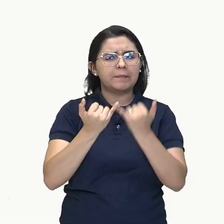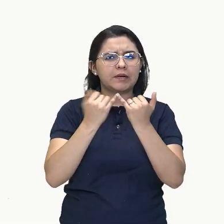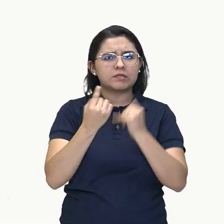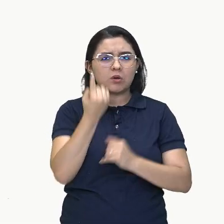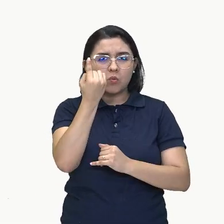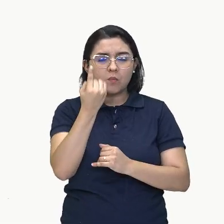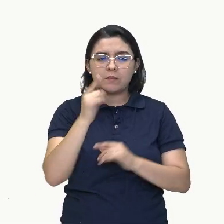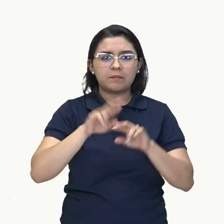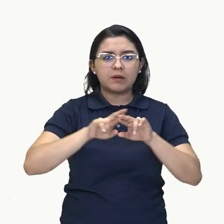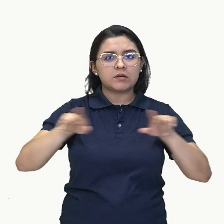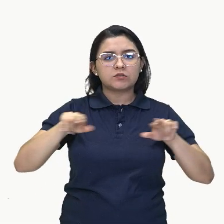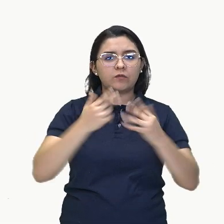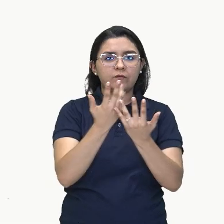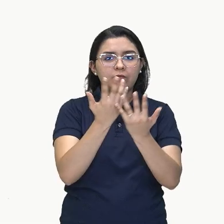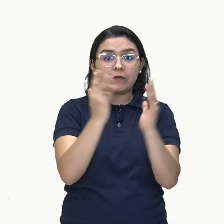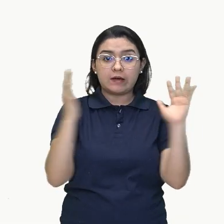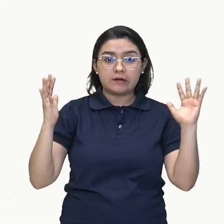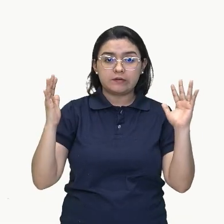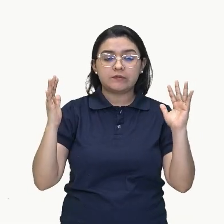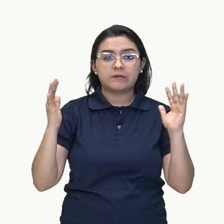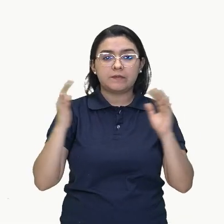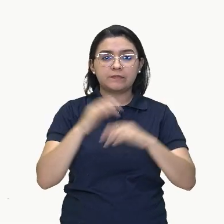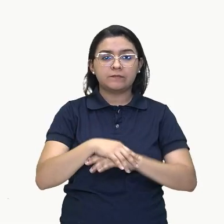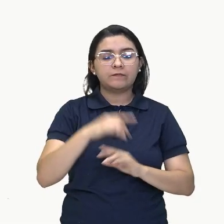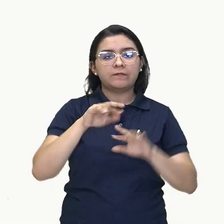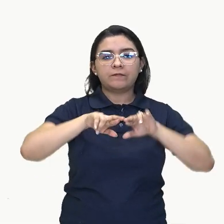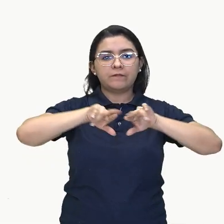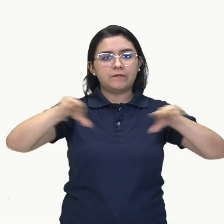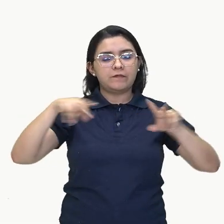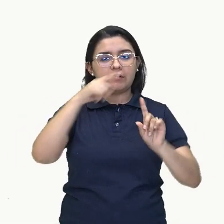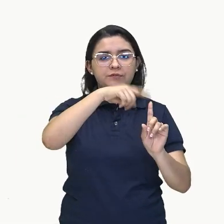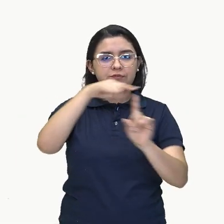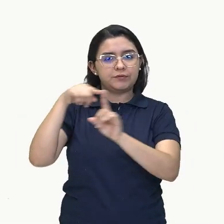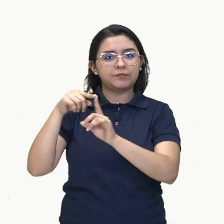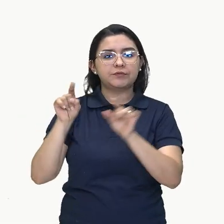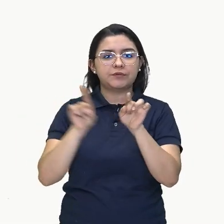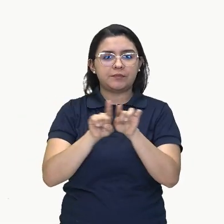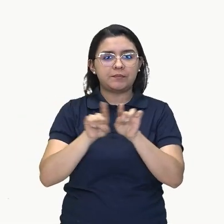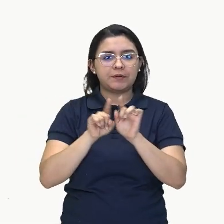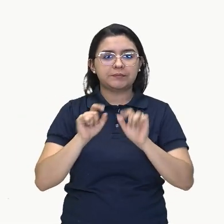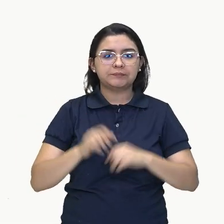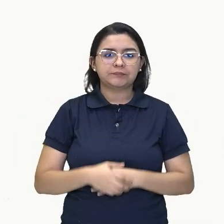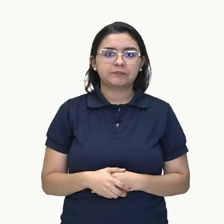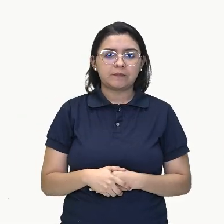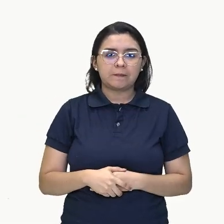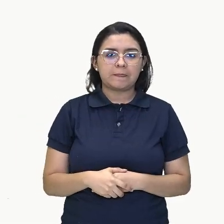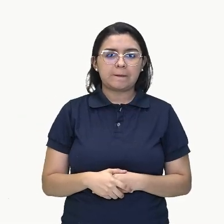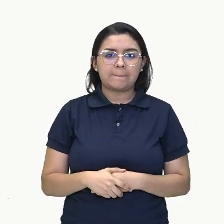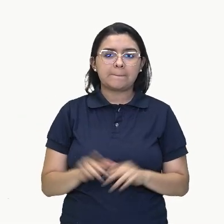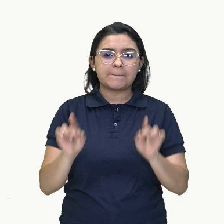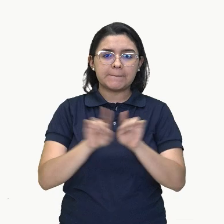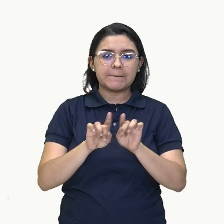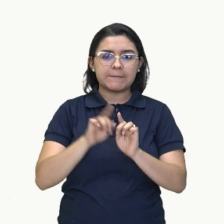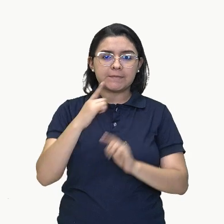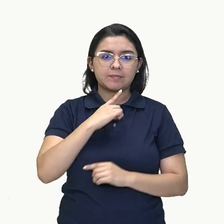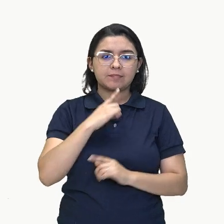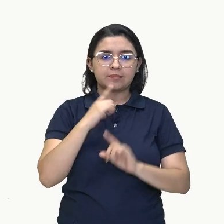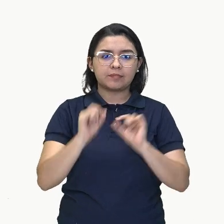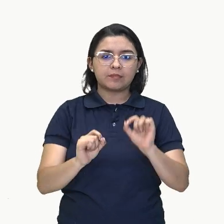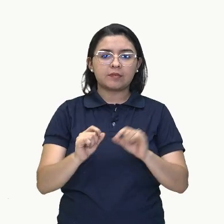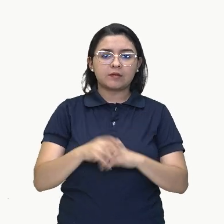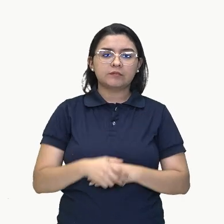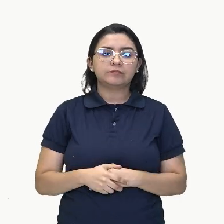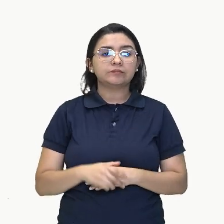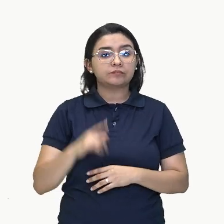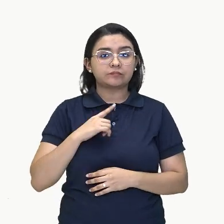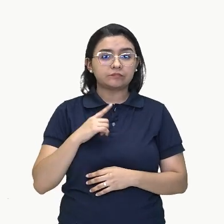são ali milhões de espécies presentes nesse bioma. E aí nós temos também árvores